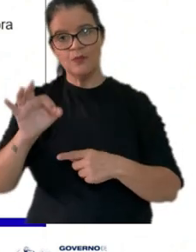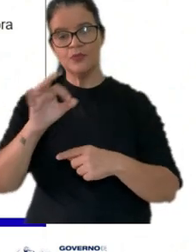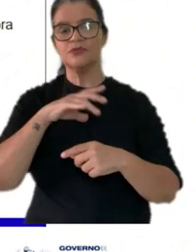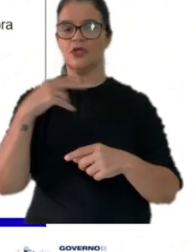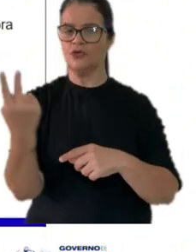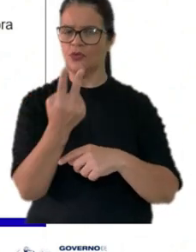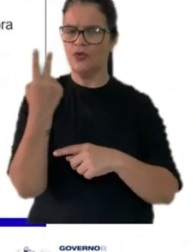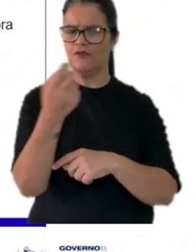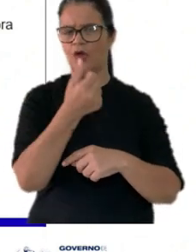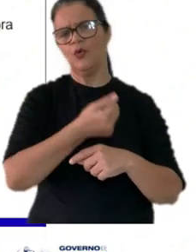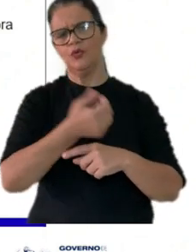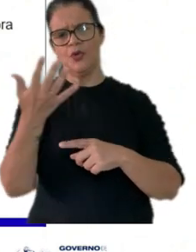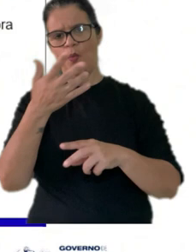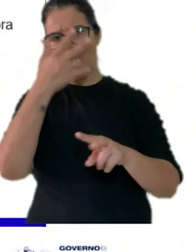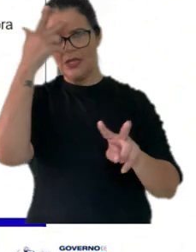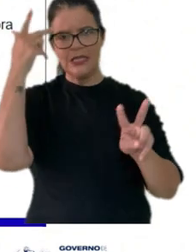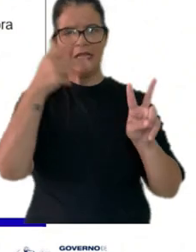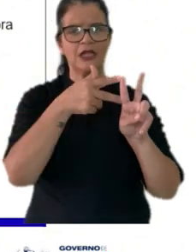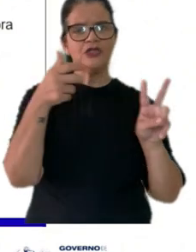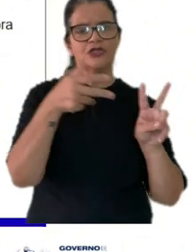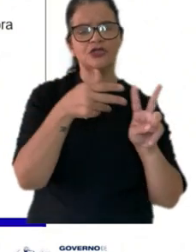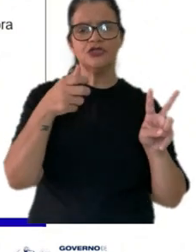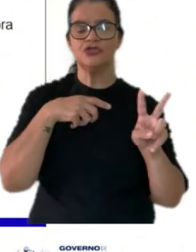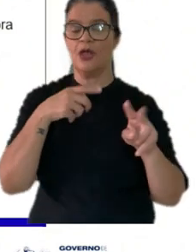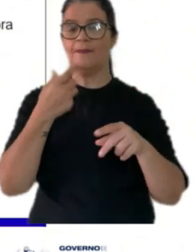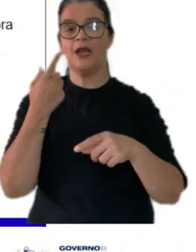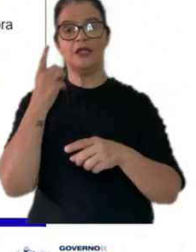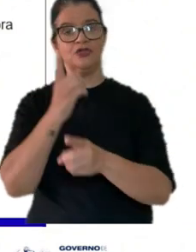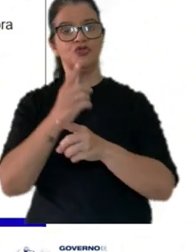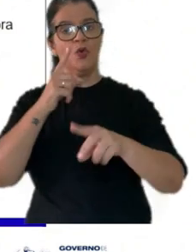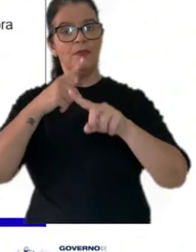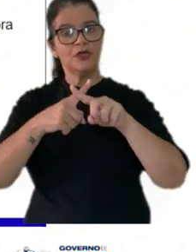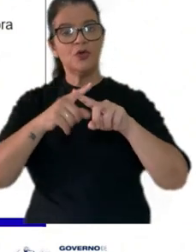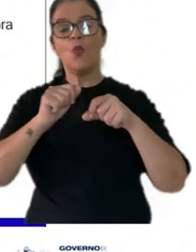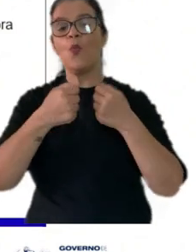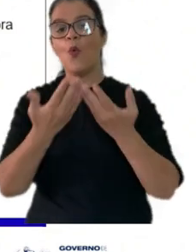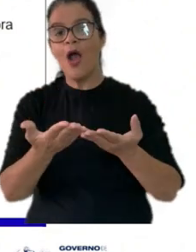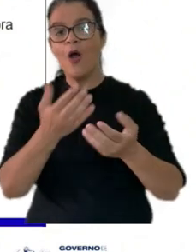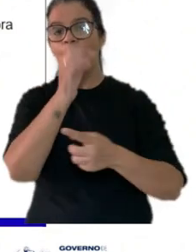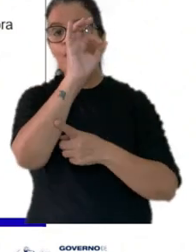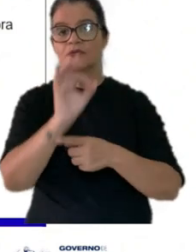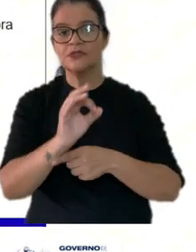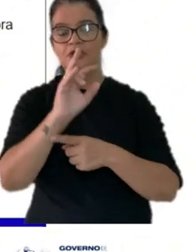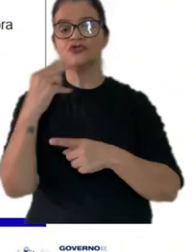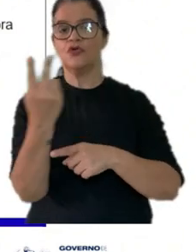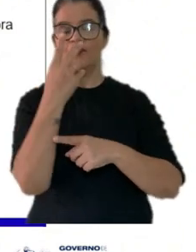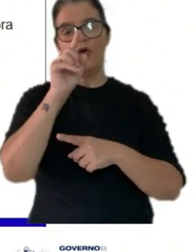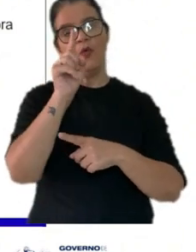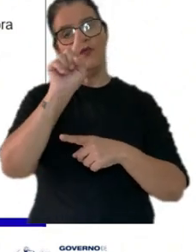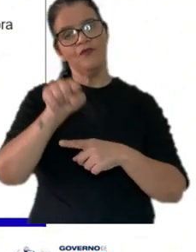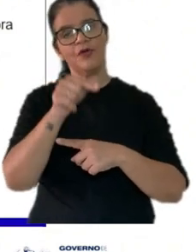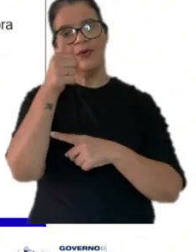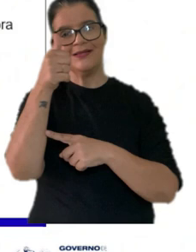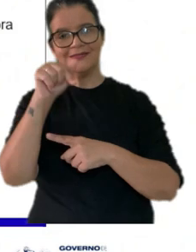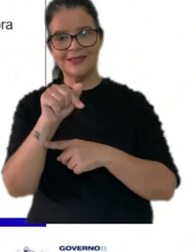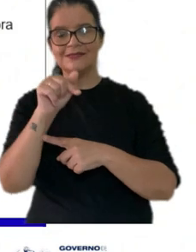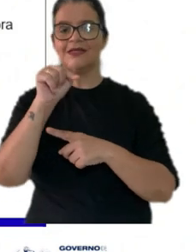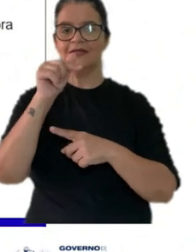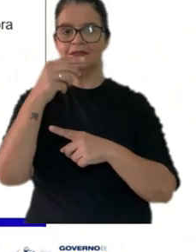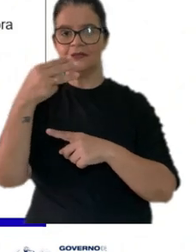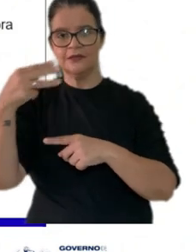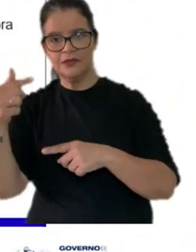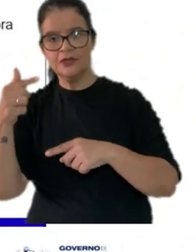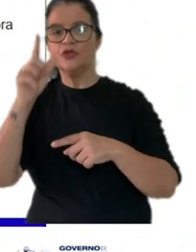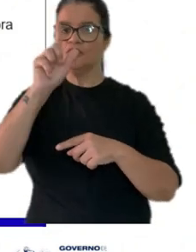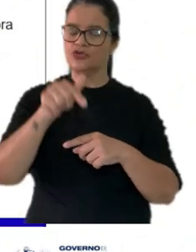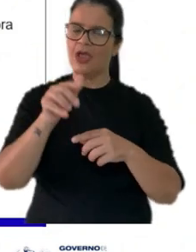de quantidade de indígenas para poder descobrir X qual é a porcentagem dele que dá um valor de 1,1772 que é